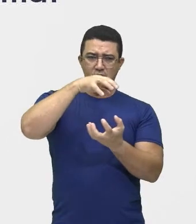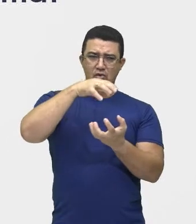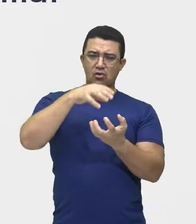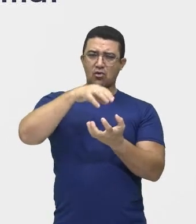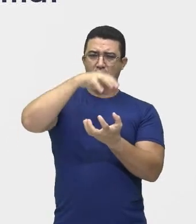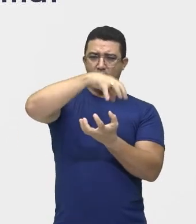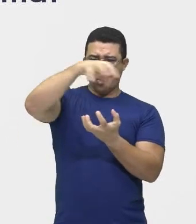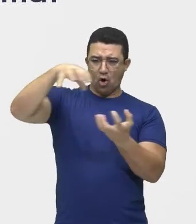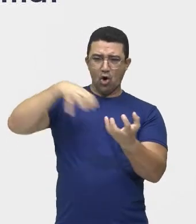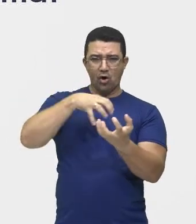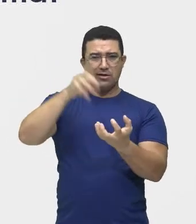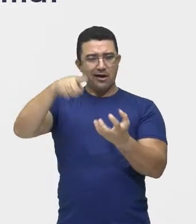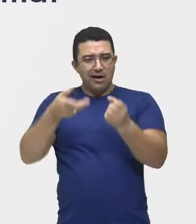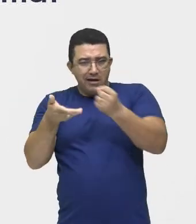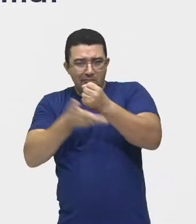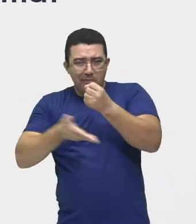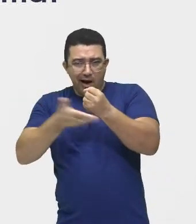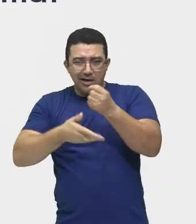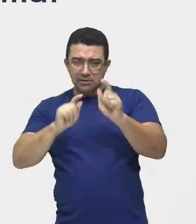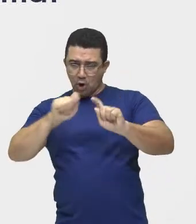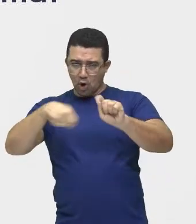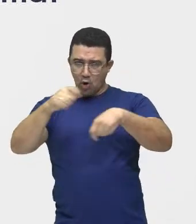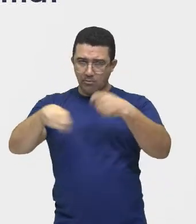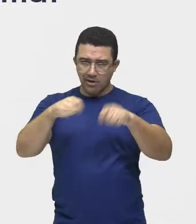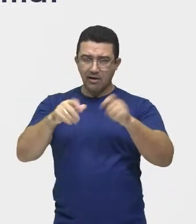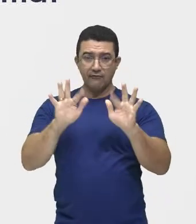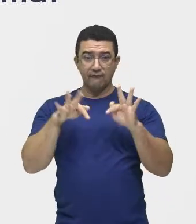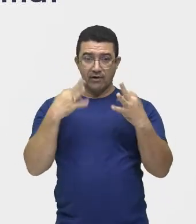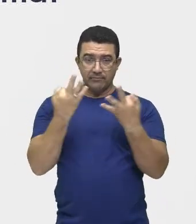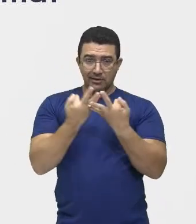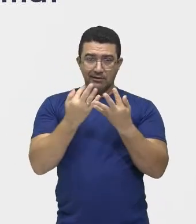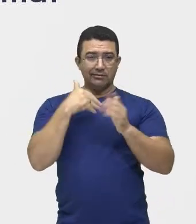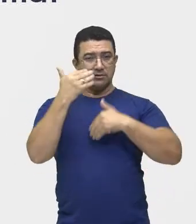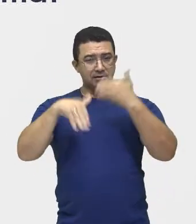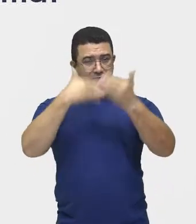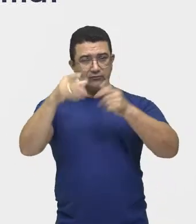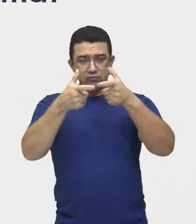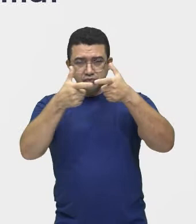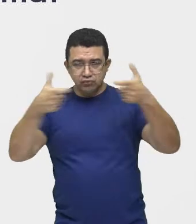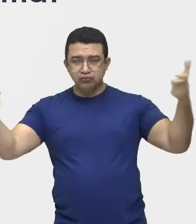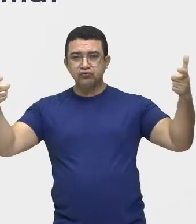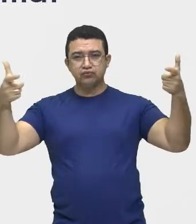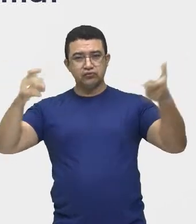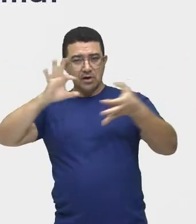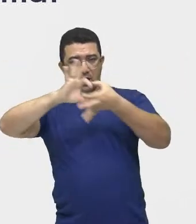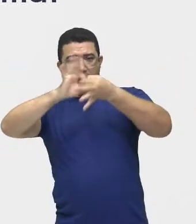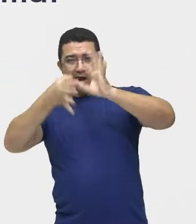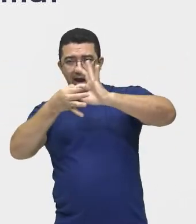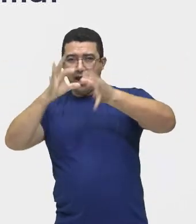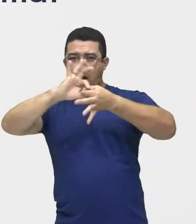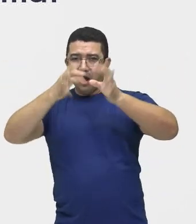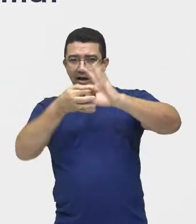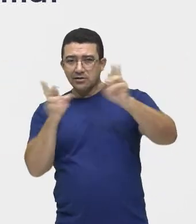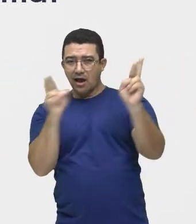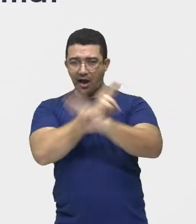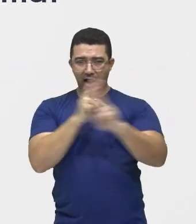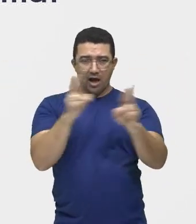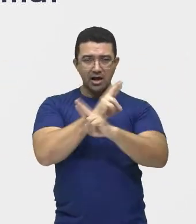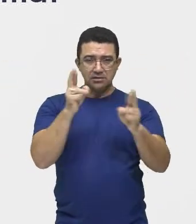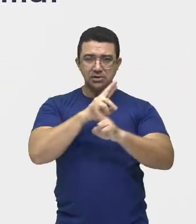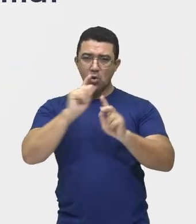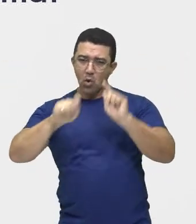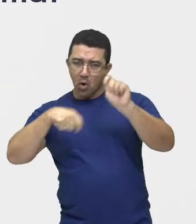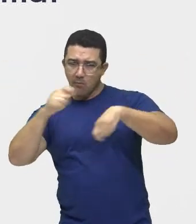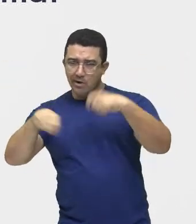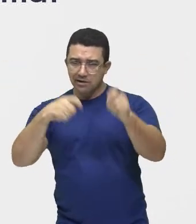baseavam-se sobretudo na economia familiar e desenvolveu uma ampla rede de relações comerciais com as colônias do Norte